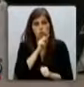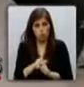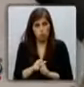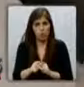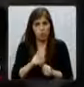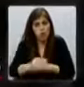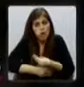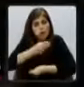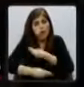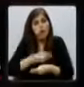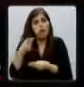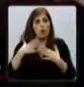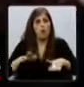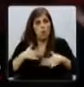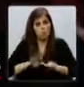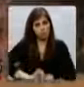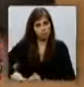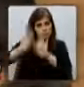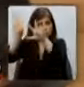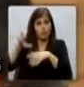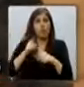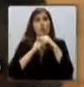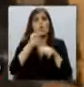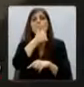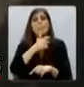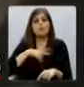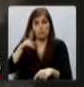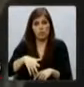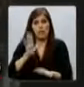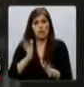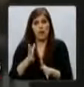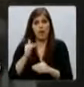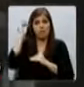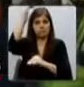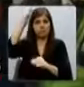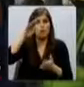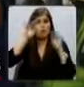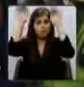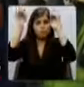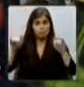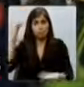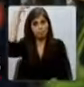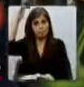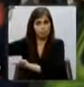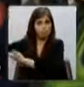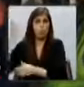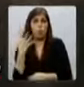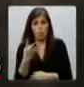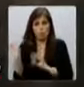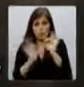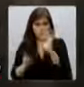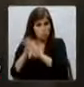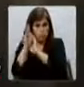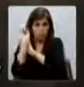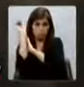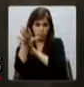acondicionamento dos bens a Cruz Vermelha portuguesa tem já quatro paletes de roupa de criança prontas para embarcar o